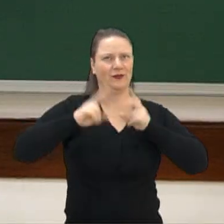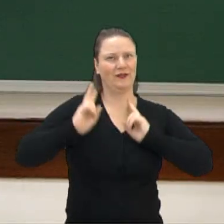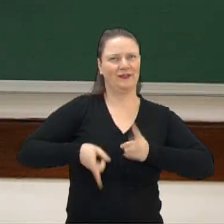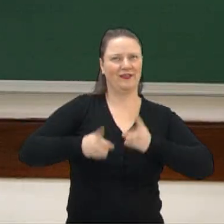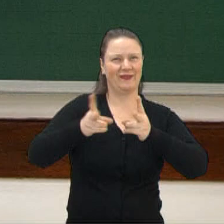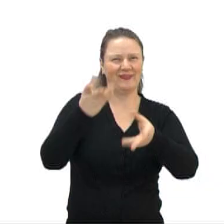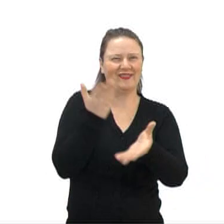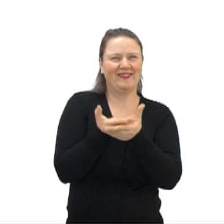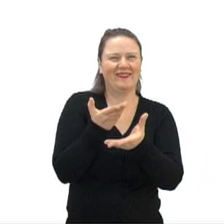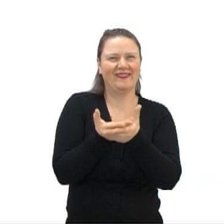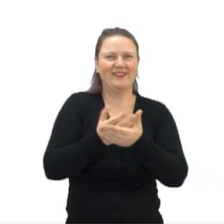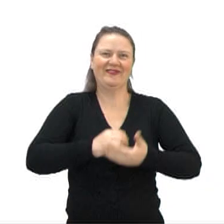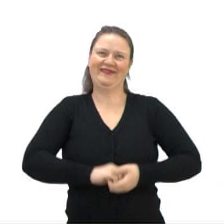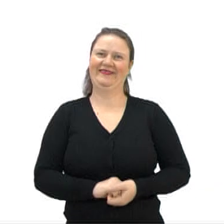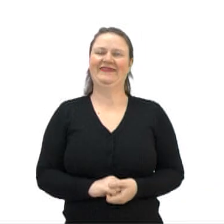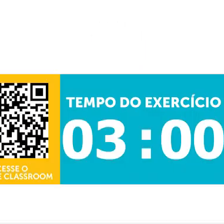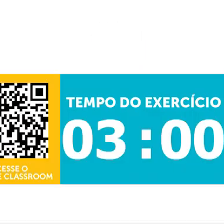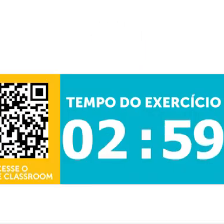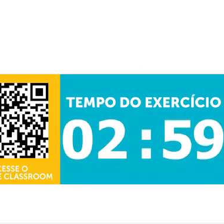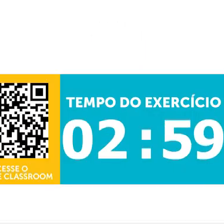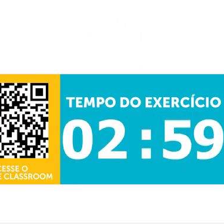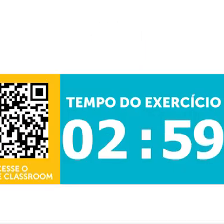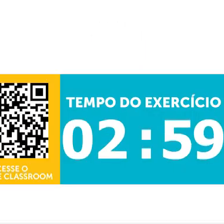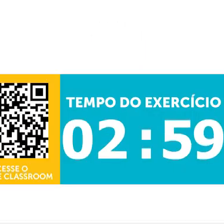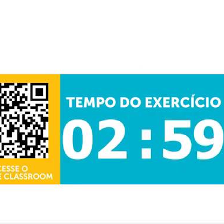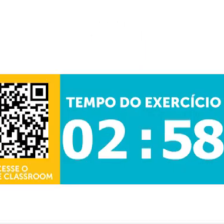com os nossos estudos.